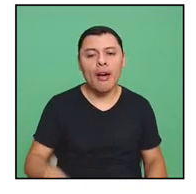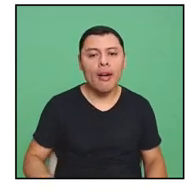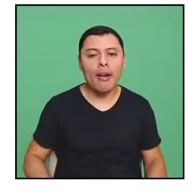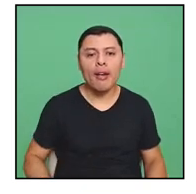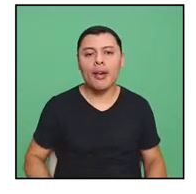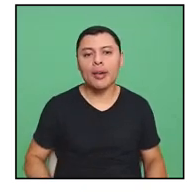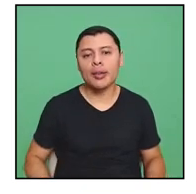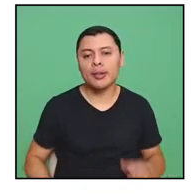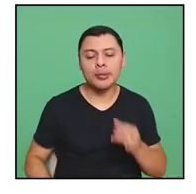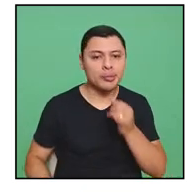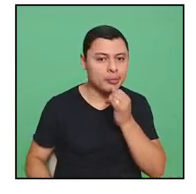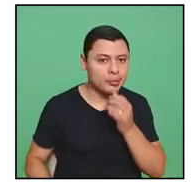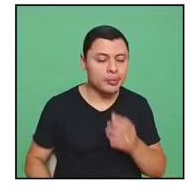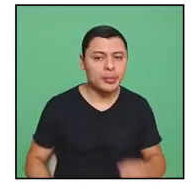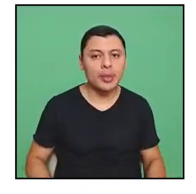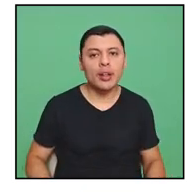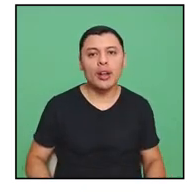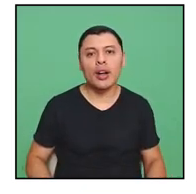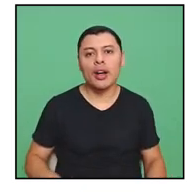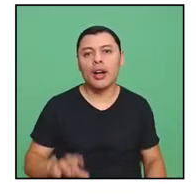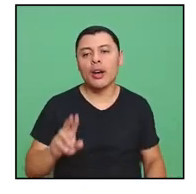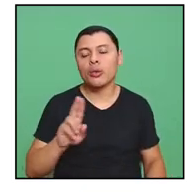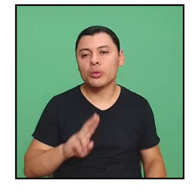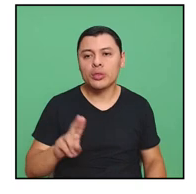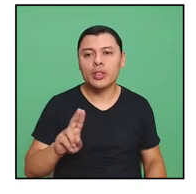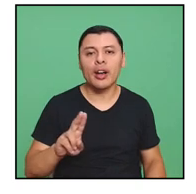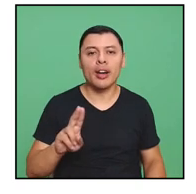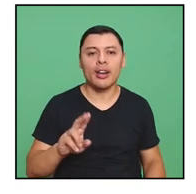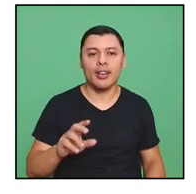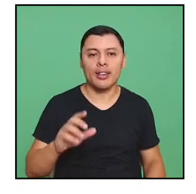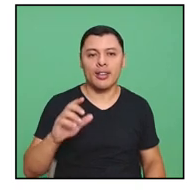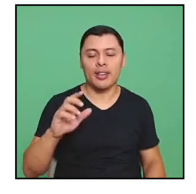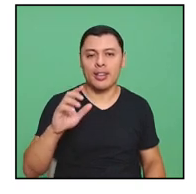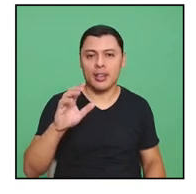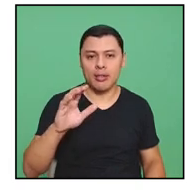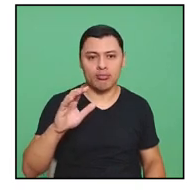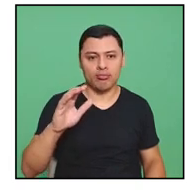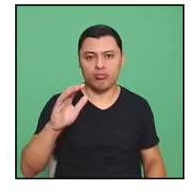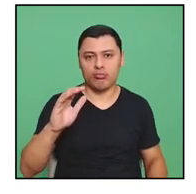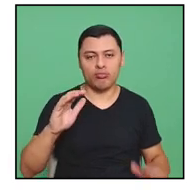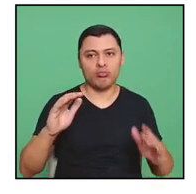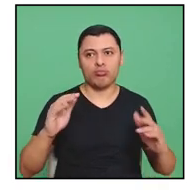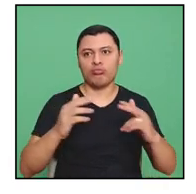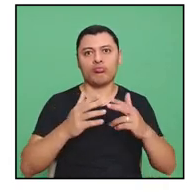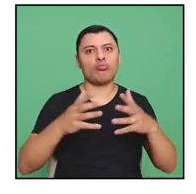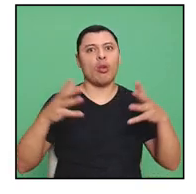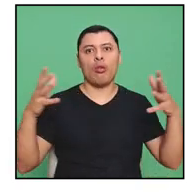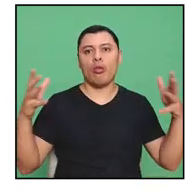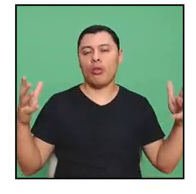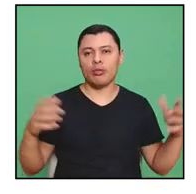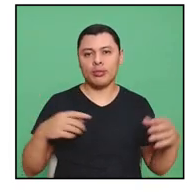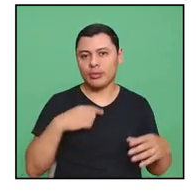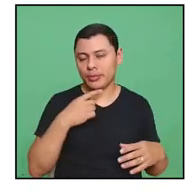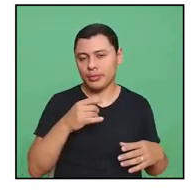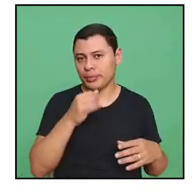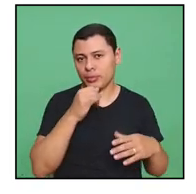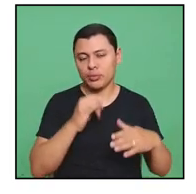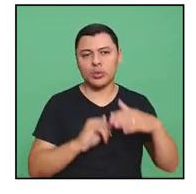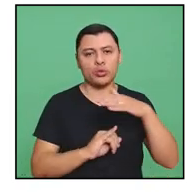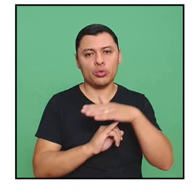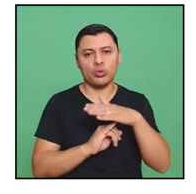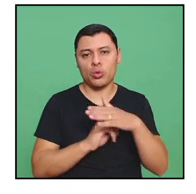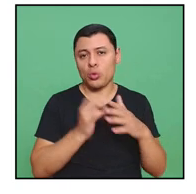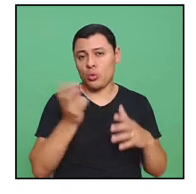exemplo, escalar esse experimento para uma coisa enorme, por exemplo, para uma instituição cultural que precisa